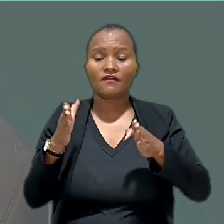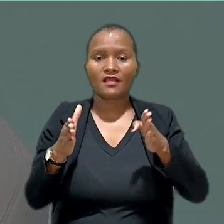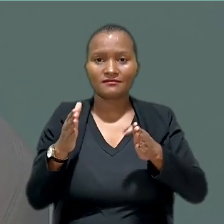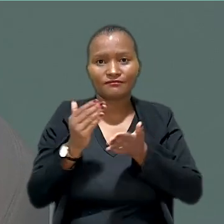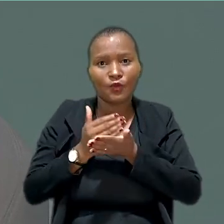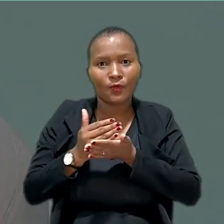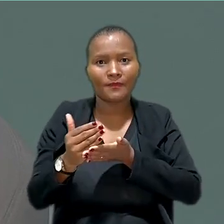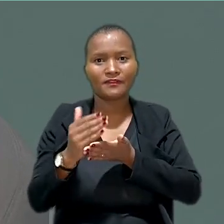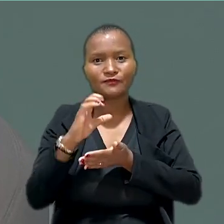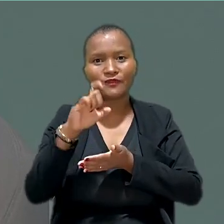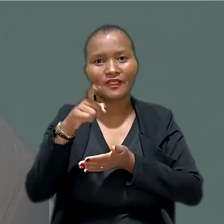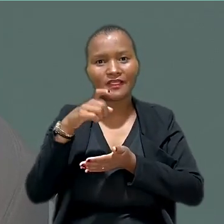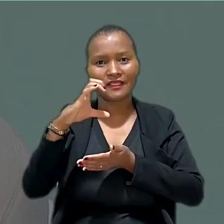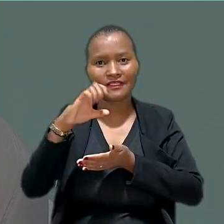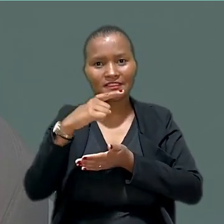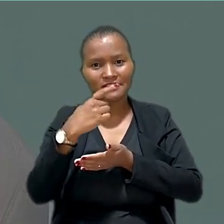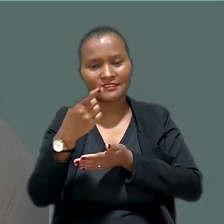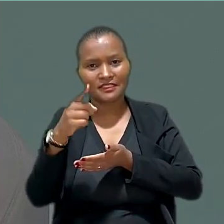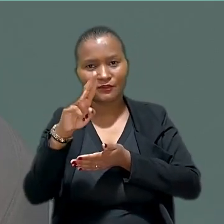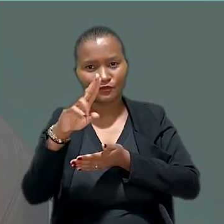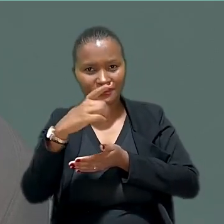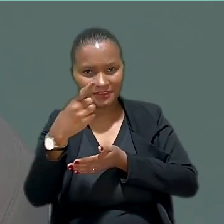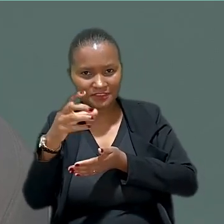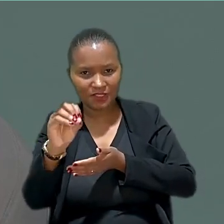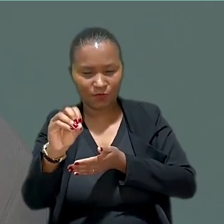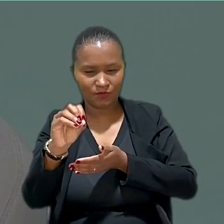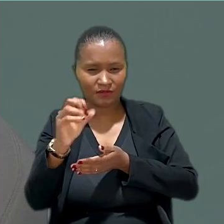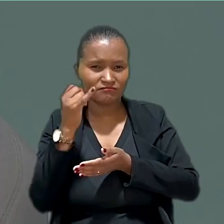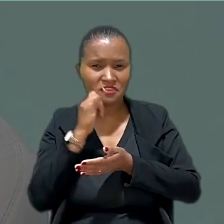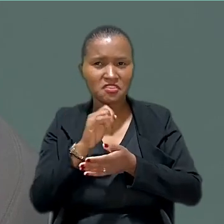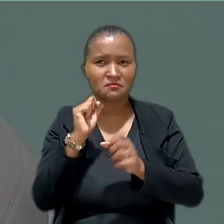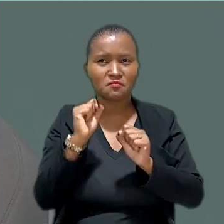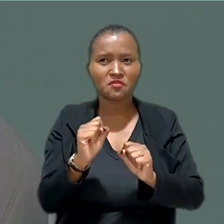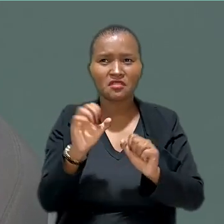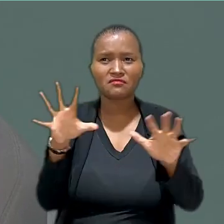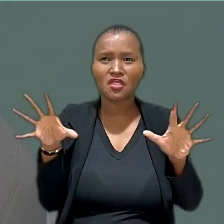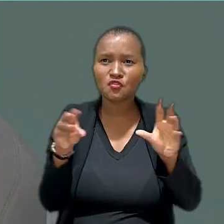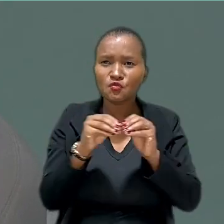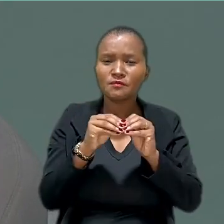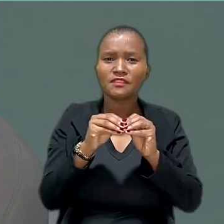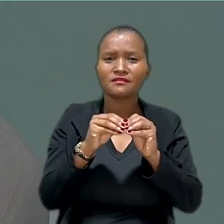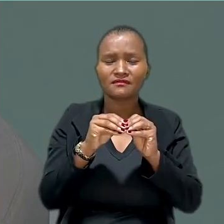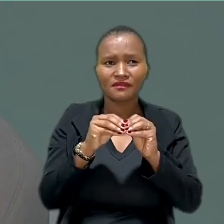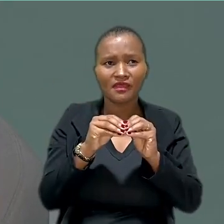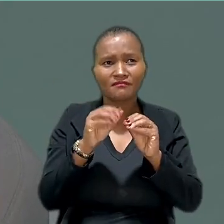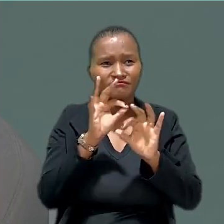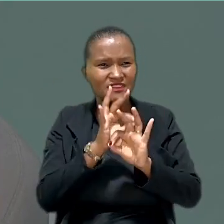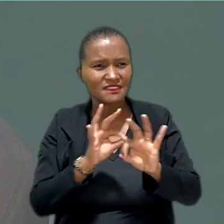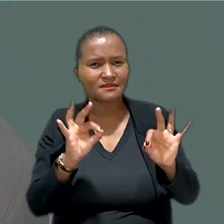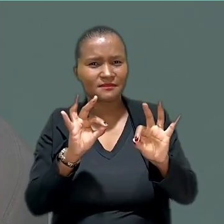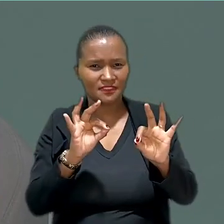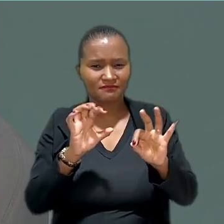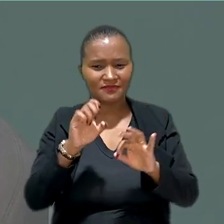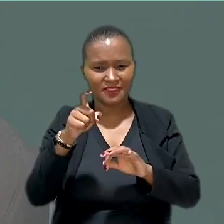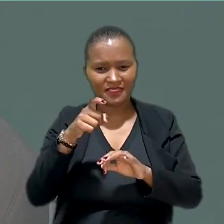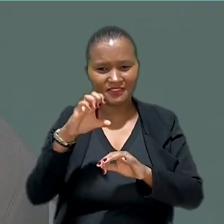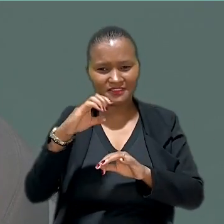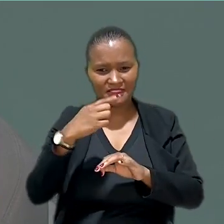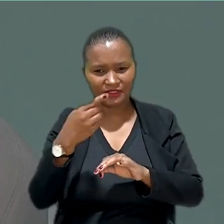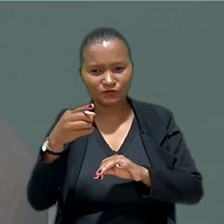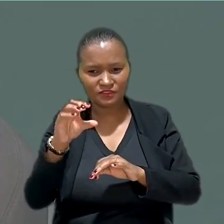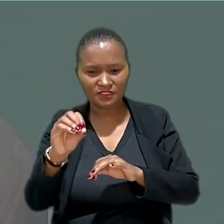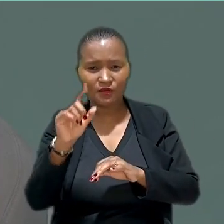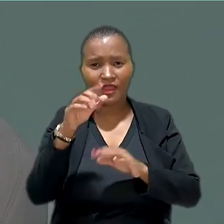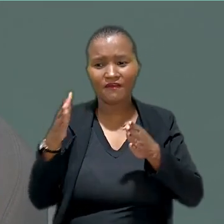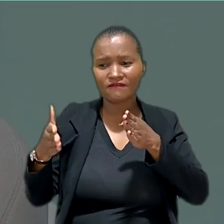tem início a fase de execução. Então, nós pudéssemos resumir de maneira bastante simples, diríamos que a execução é a